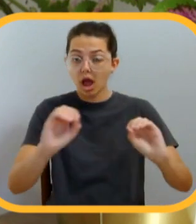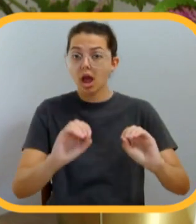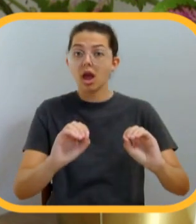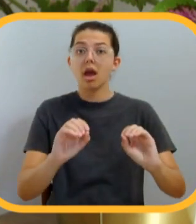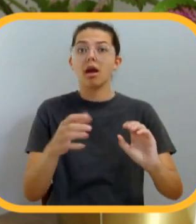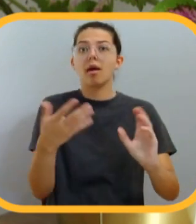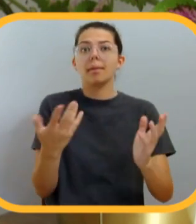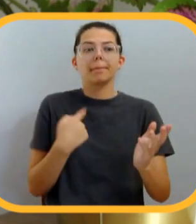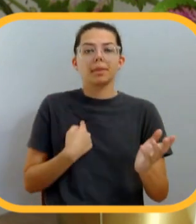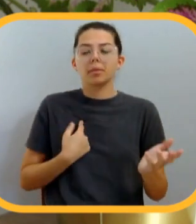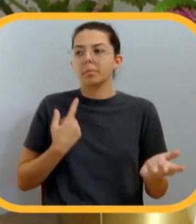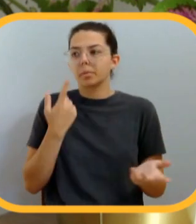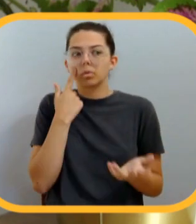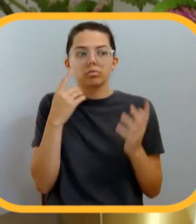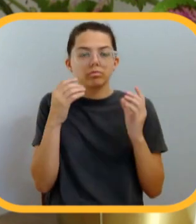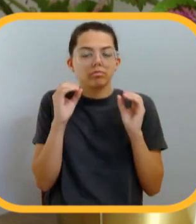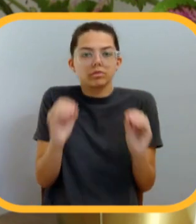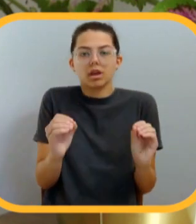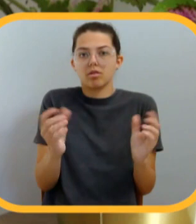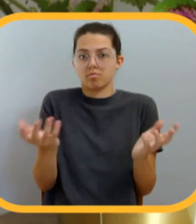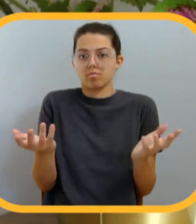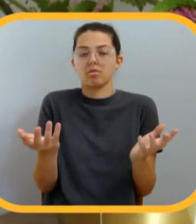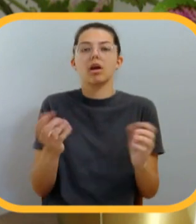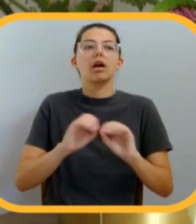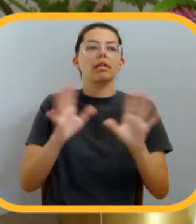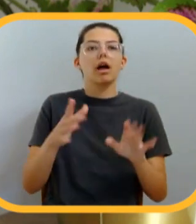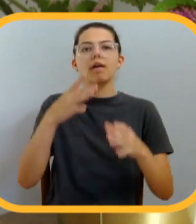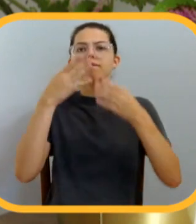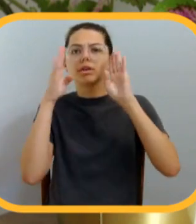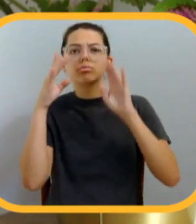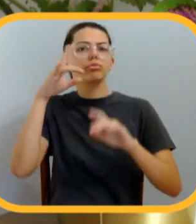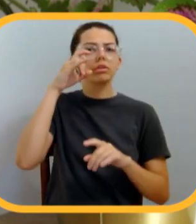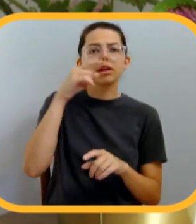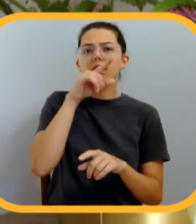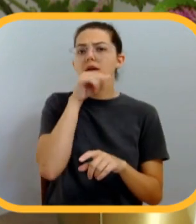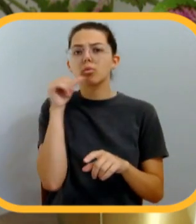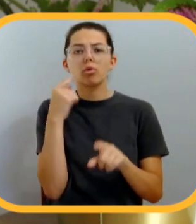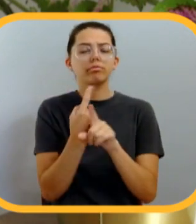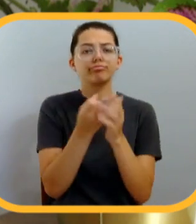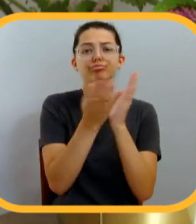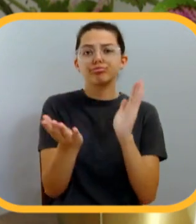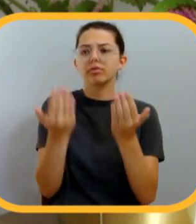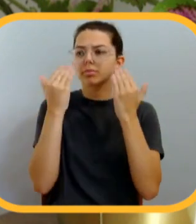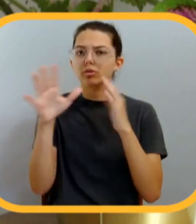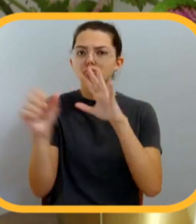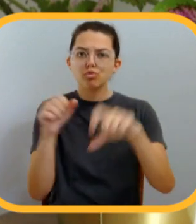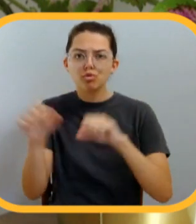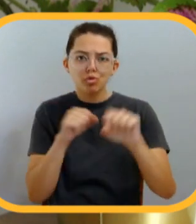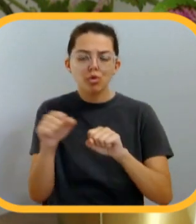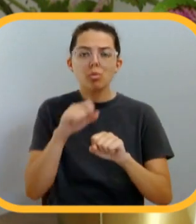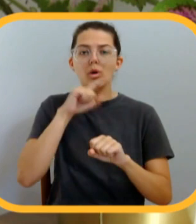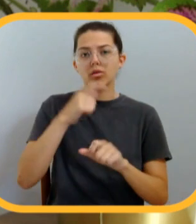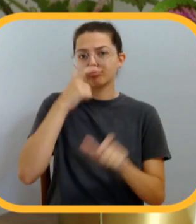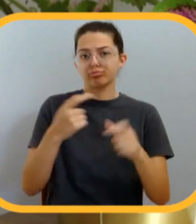existem, eu fico num desconhecido. Claro, temos as redes sociais agora, temos outros canais que podemos informar. O cidadão comum